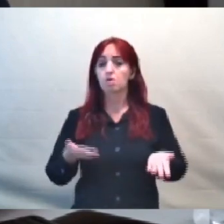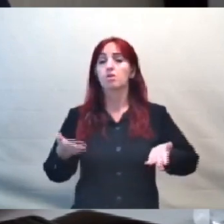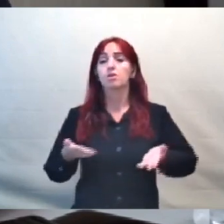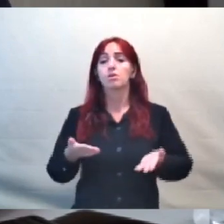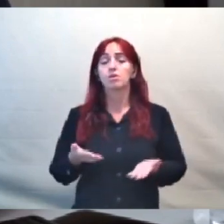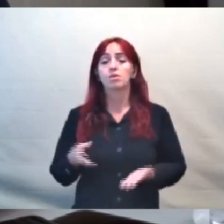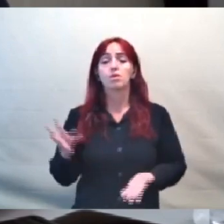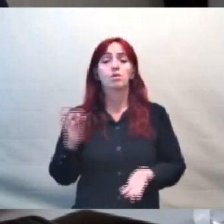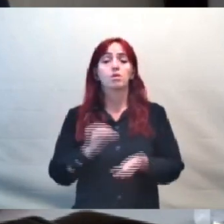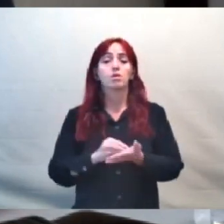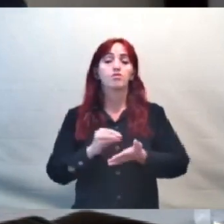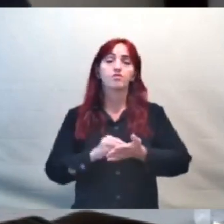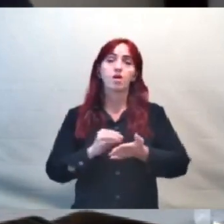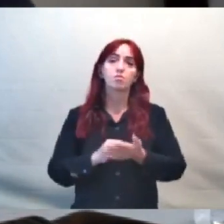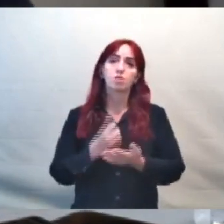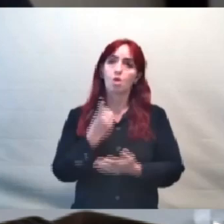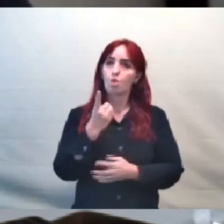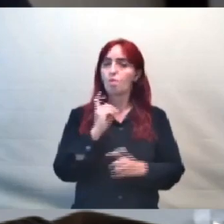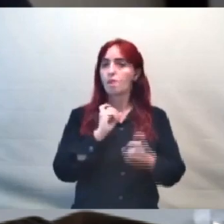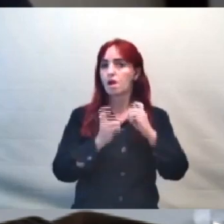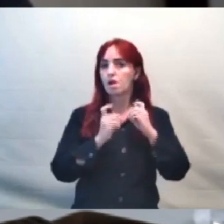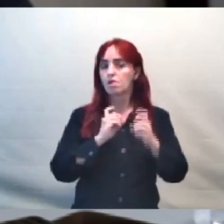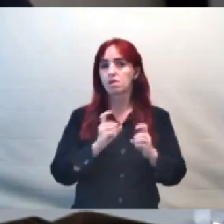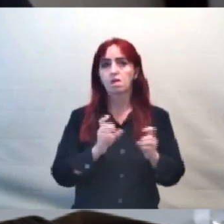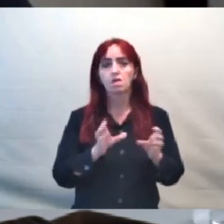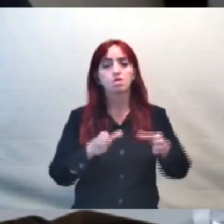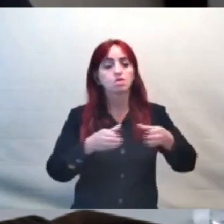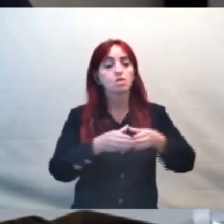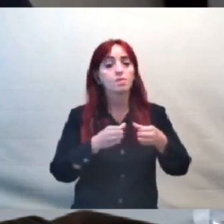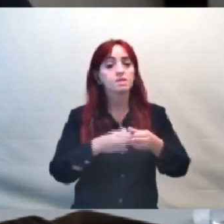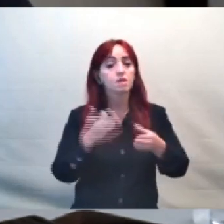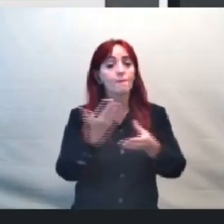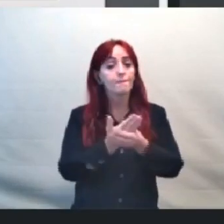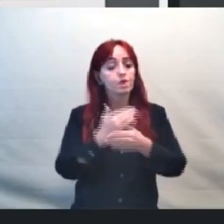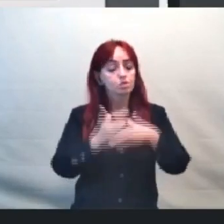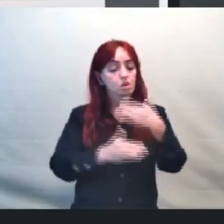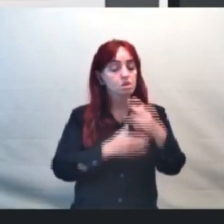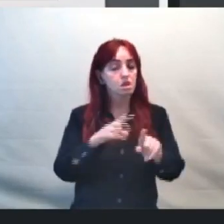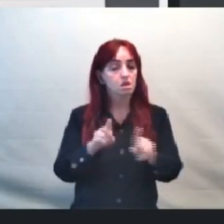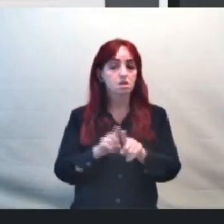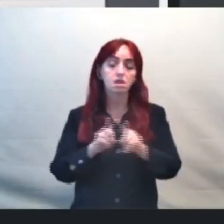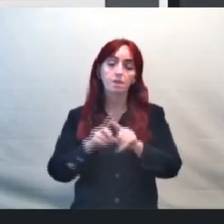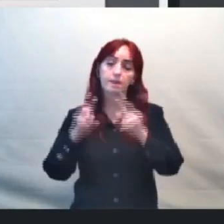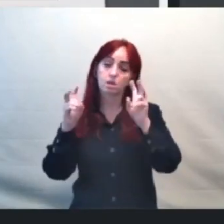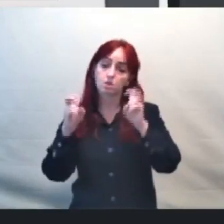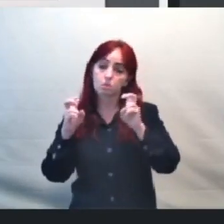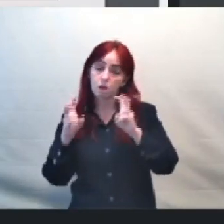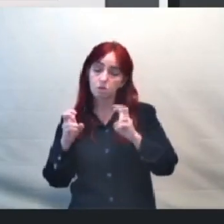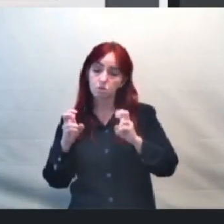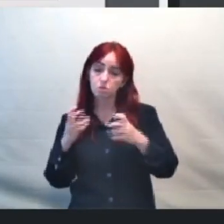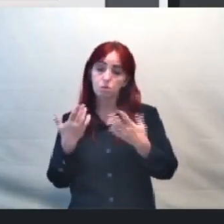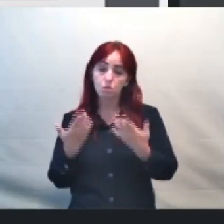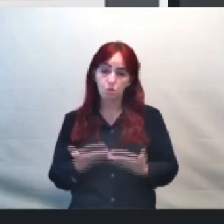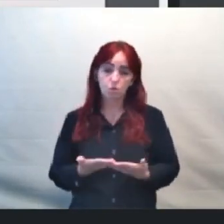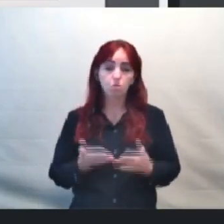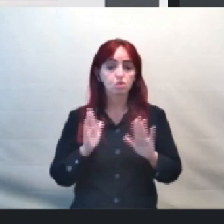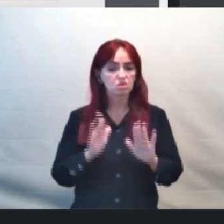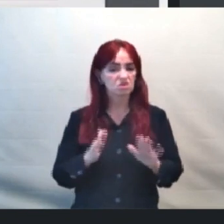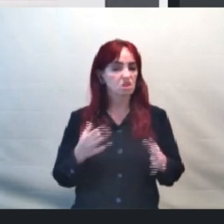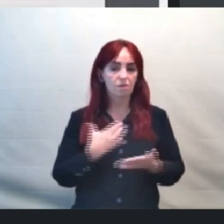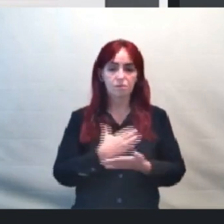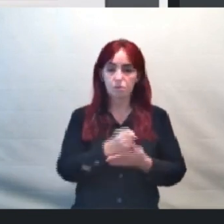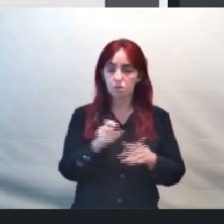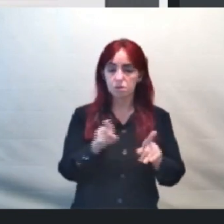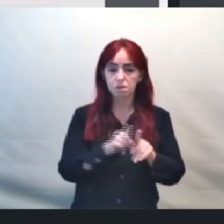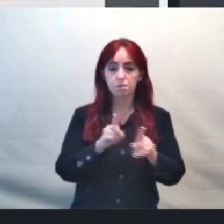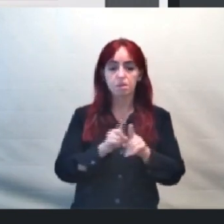uma reunião de comissão processante, ou seja, também é um assunto de página virada. Comissões especiais de